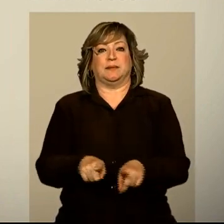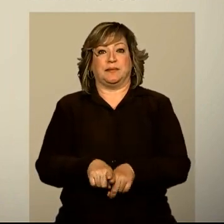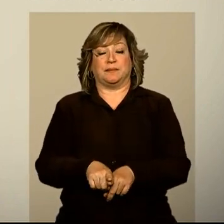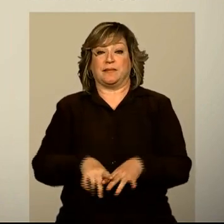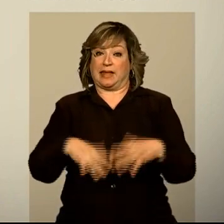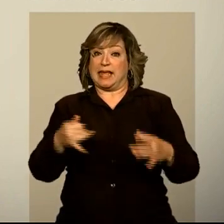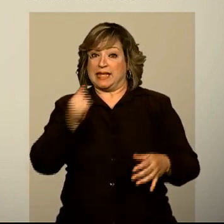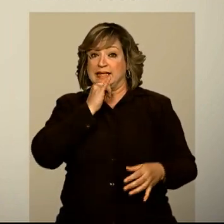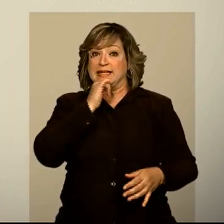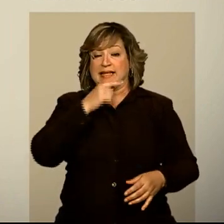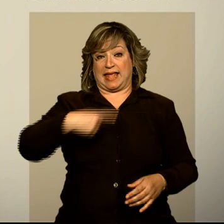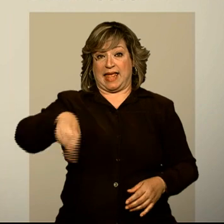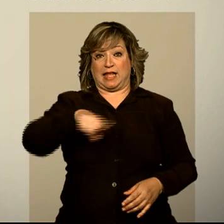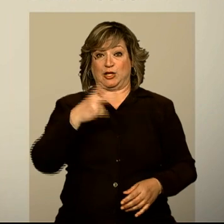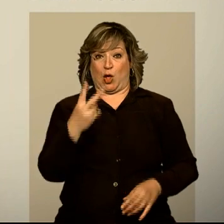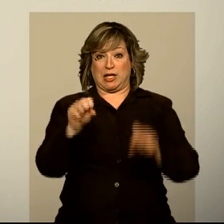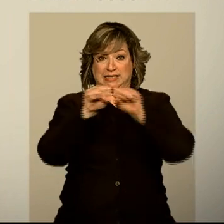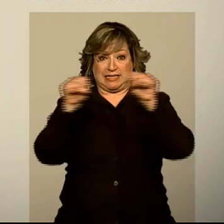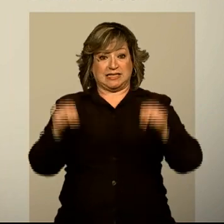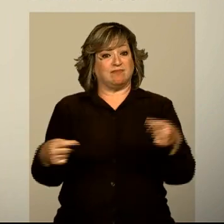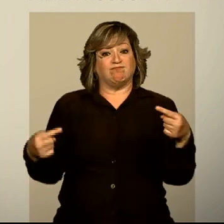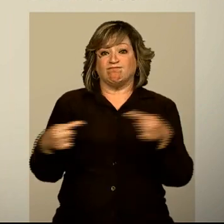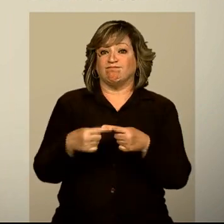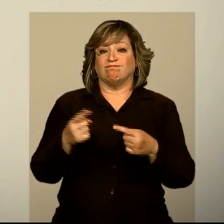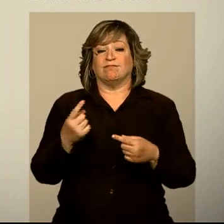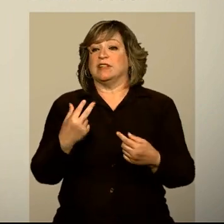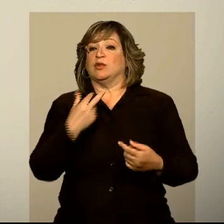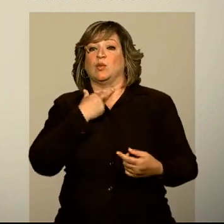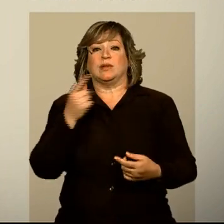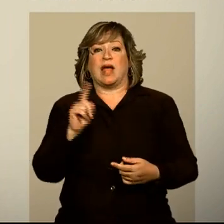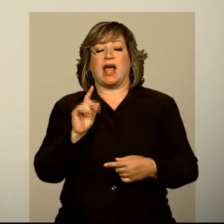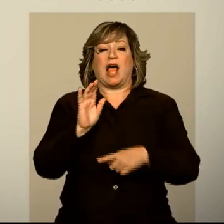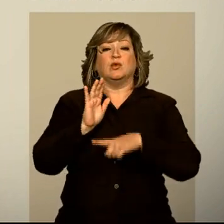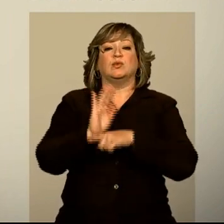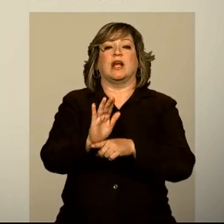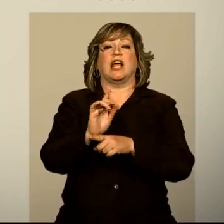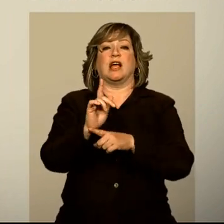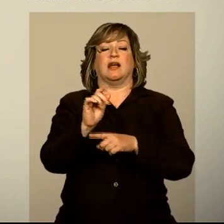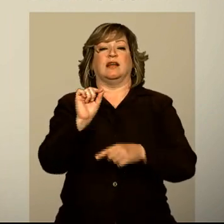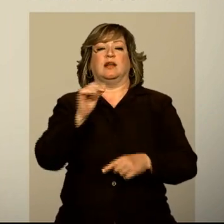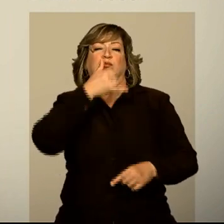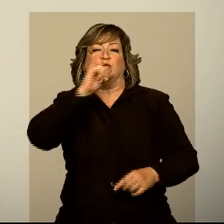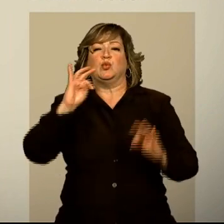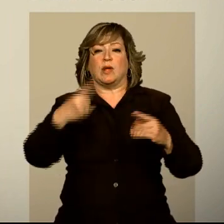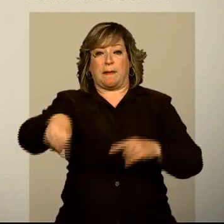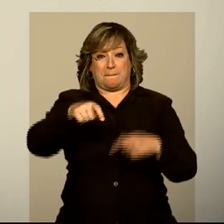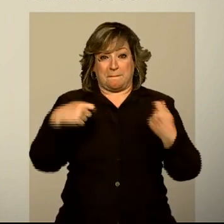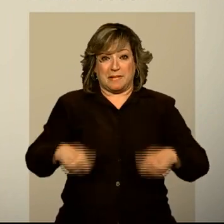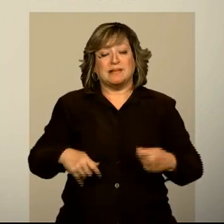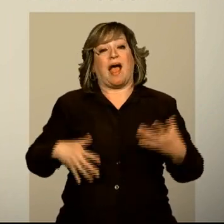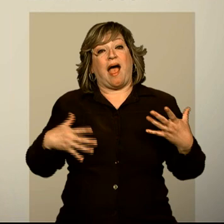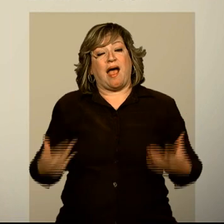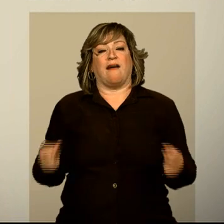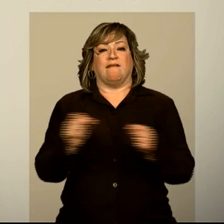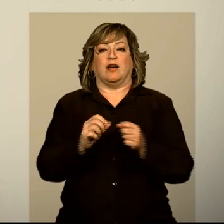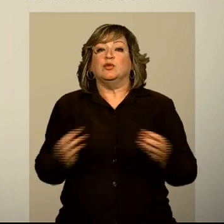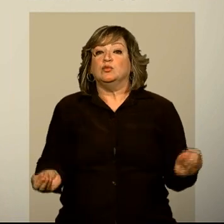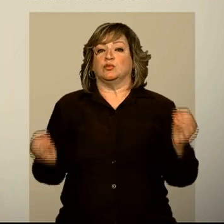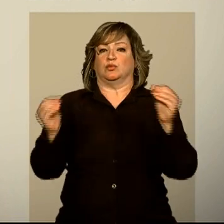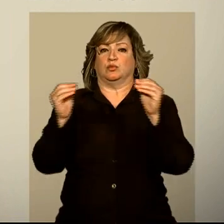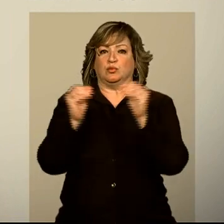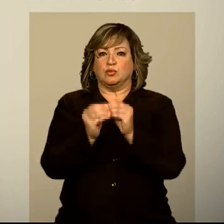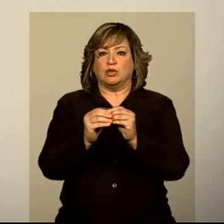do vento no caso desses dois sistemas não darem conta de gerar Toda energia que a comunidade precisa ela é